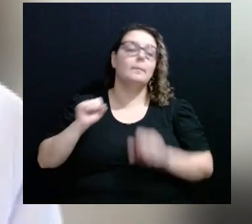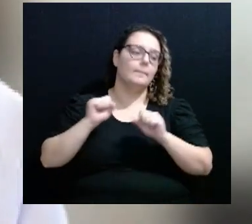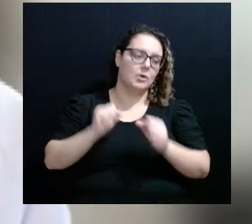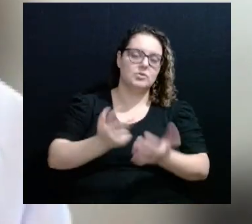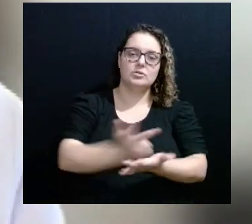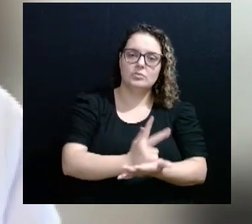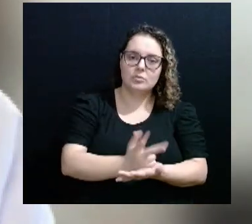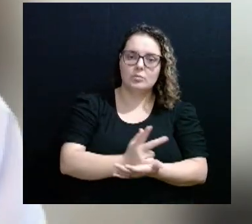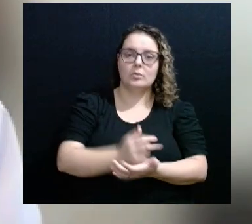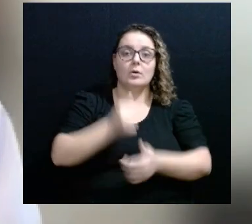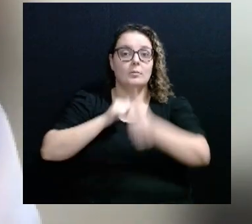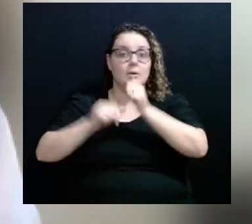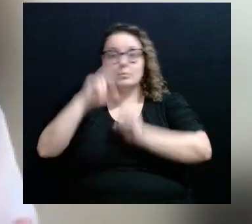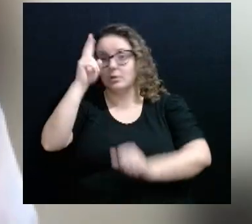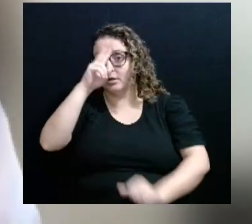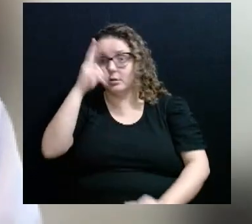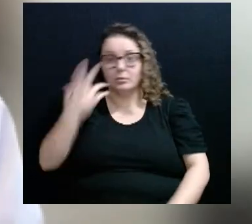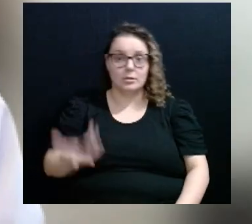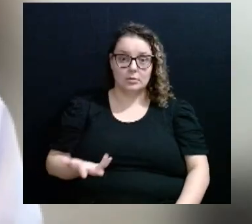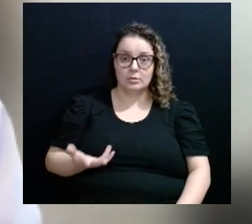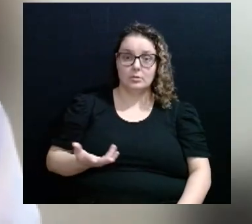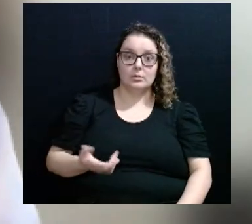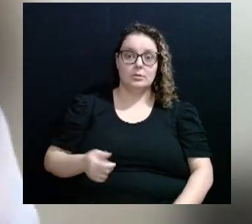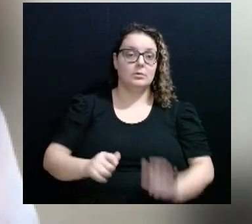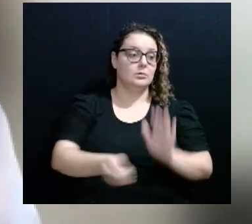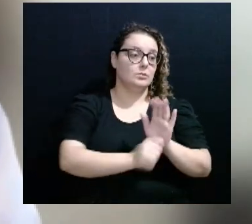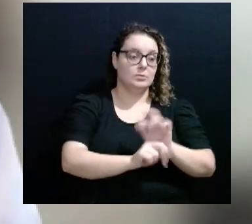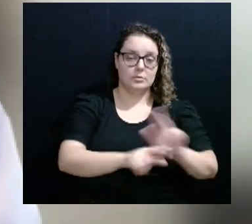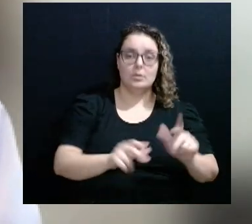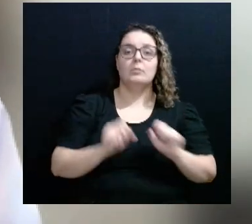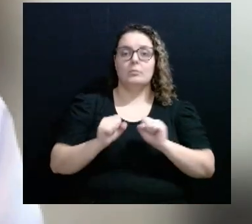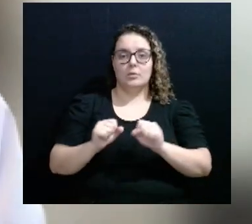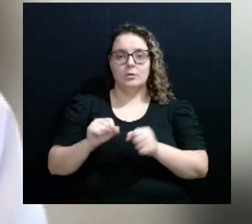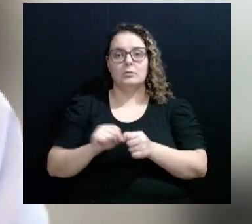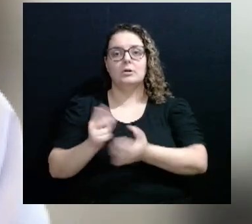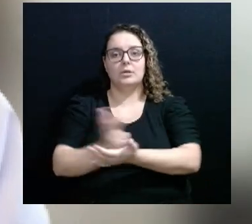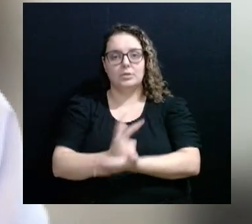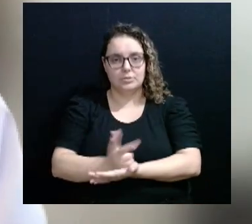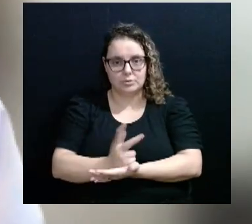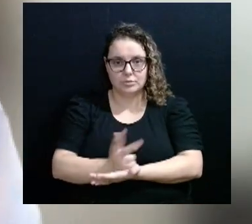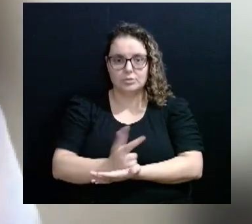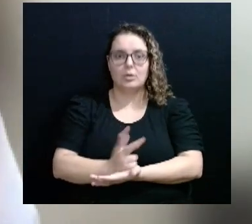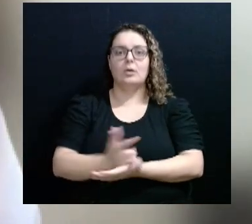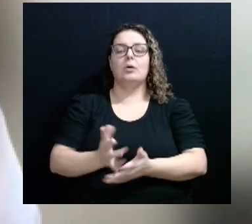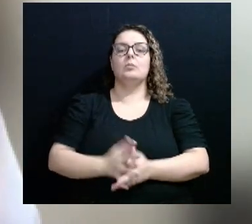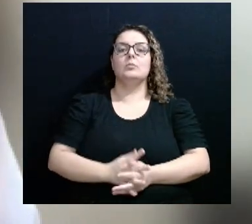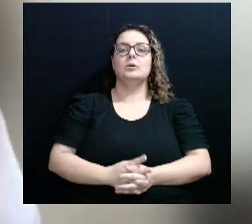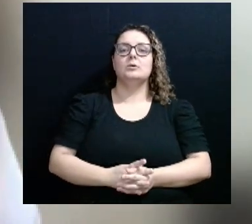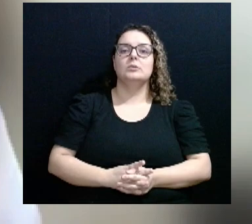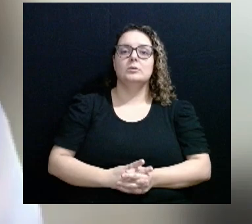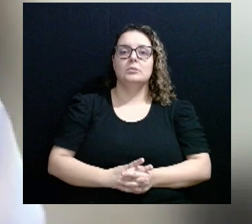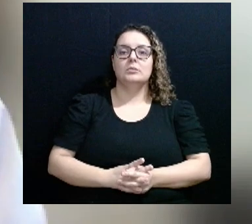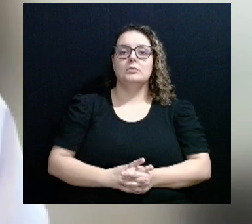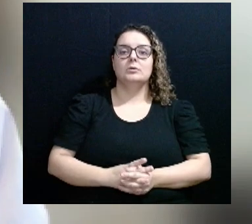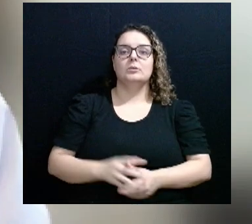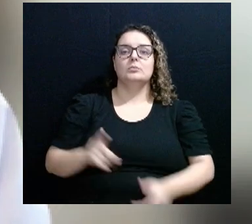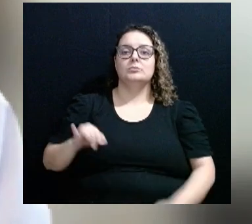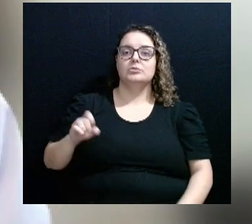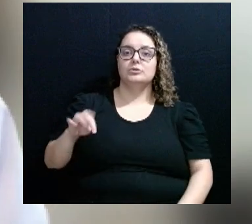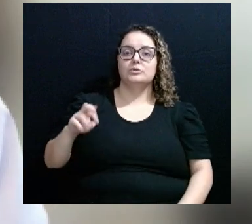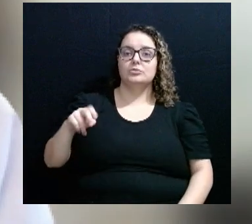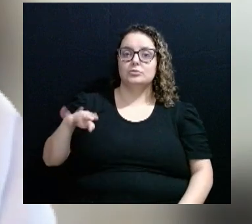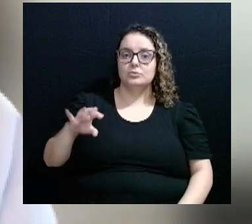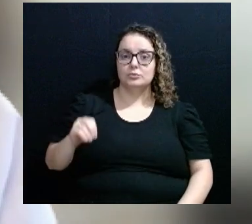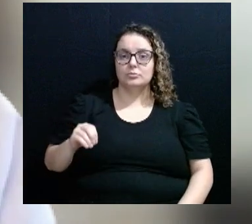ter uma convulsão. Uso de álcool e o uso de drogas pode levar a uma convulsão, né?